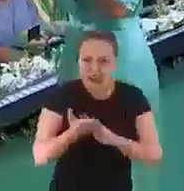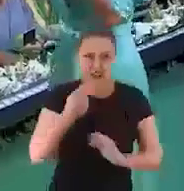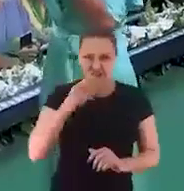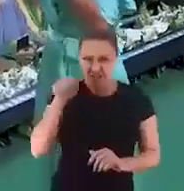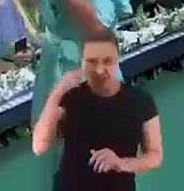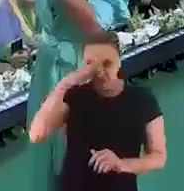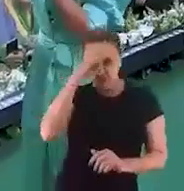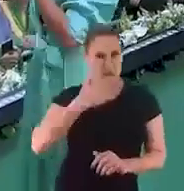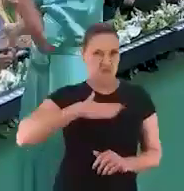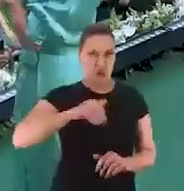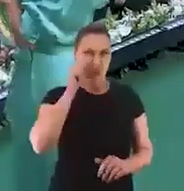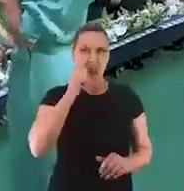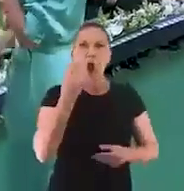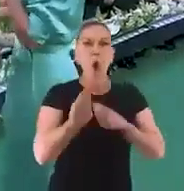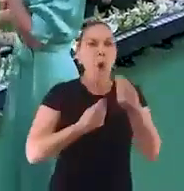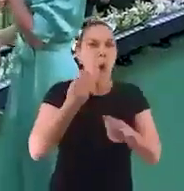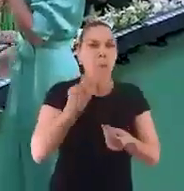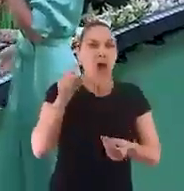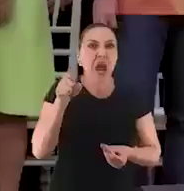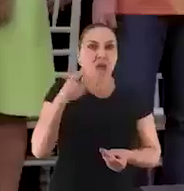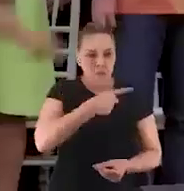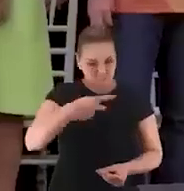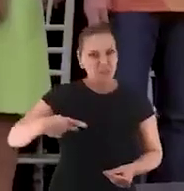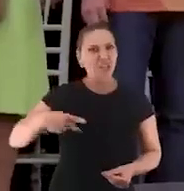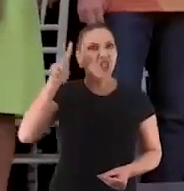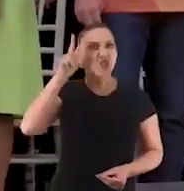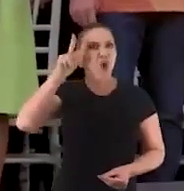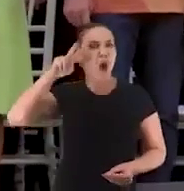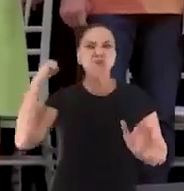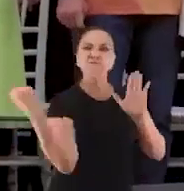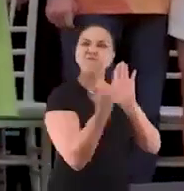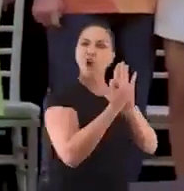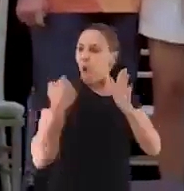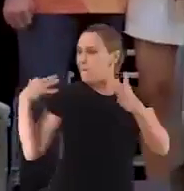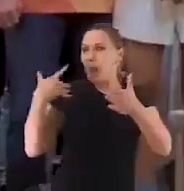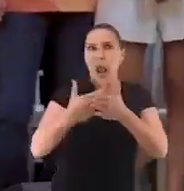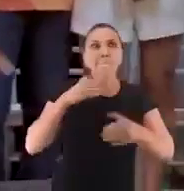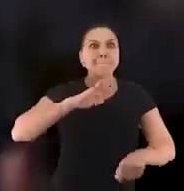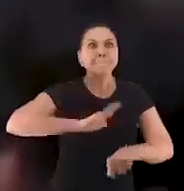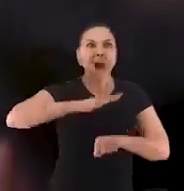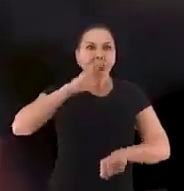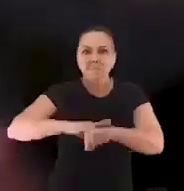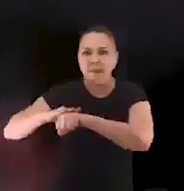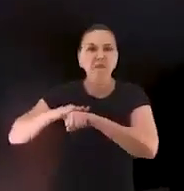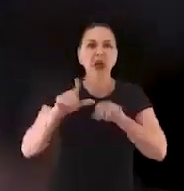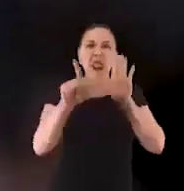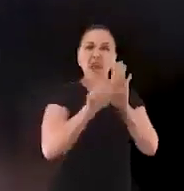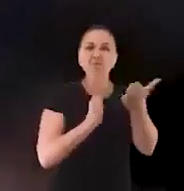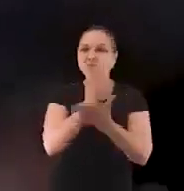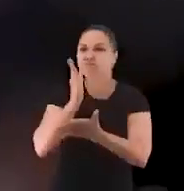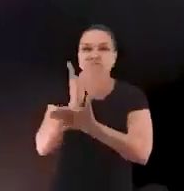Falam que ele não gosta de mulheres. E ele foi o presidente da história que